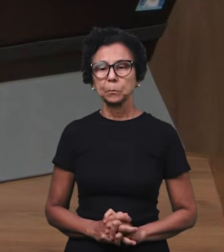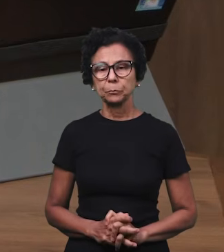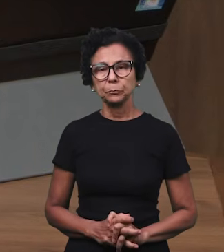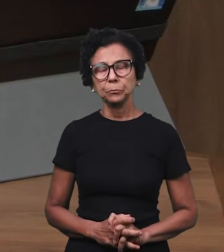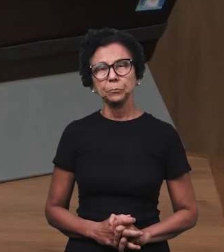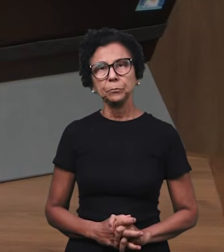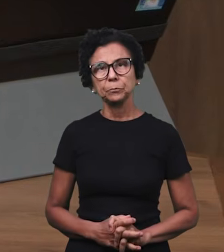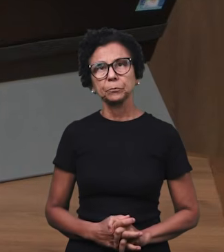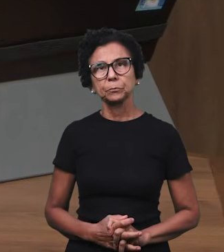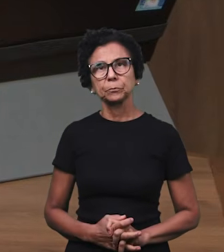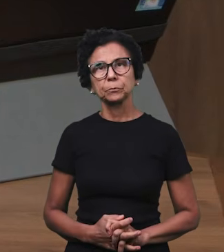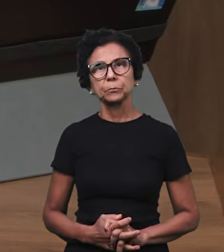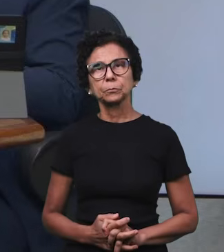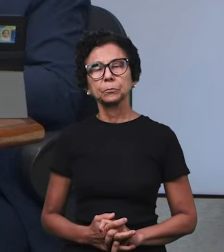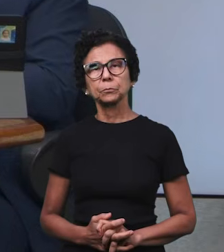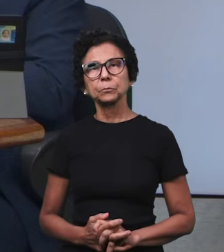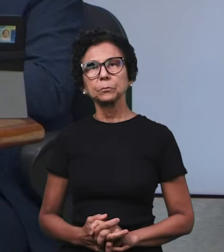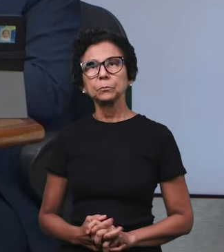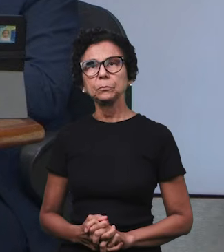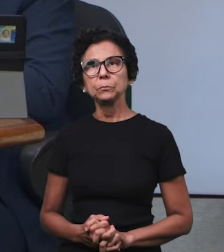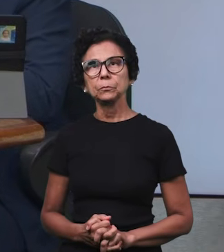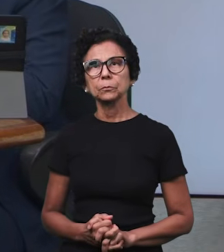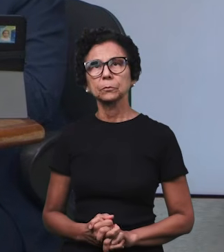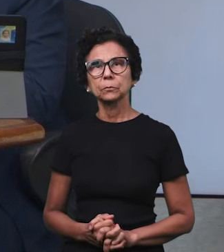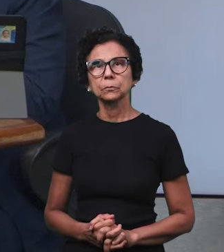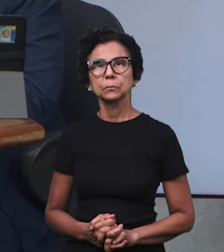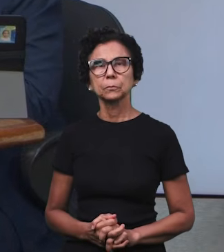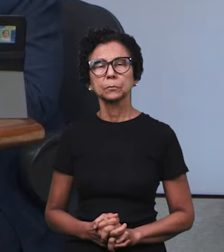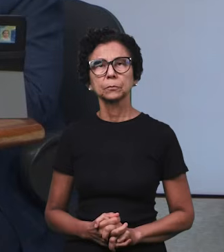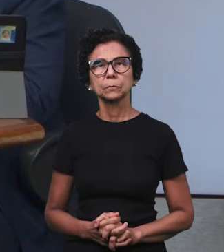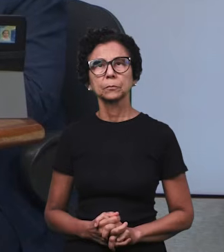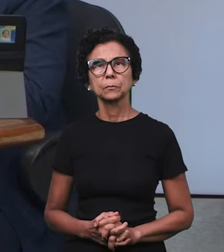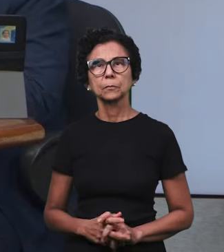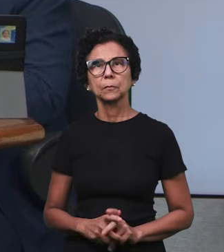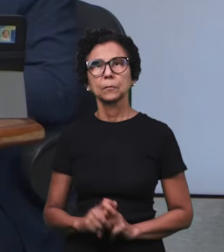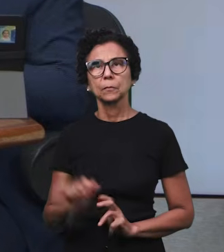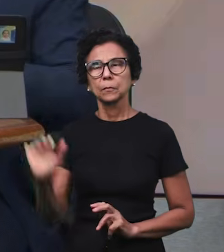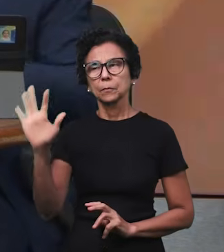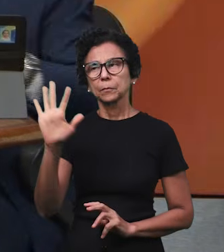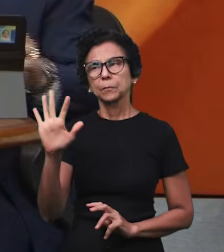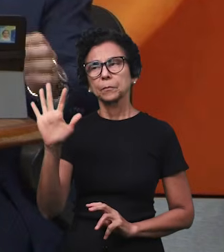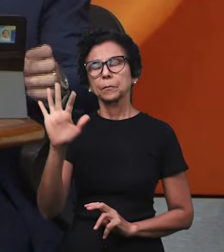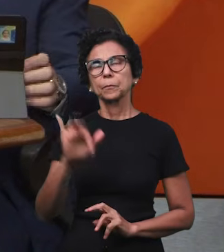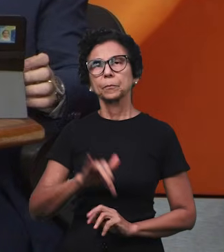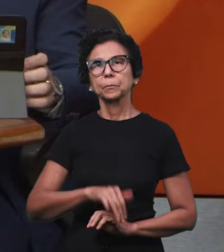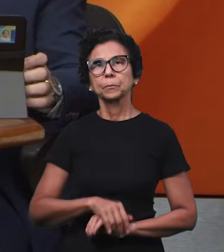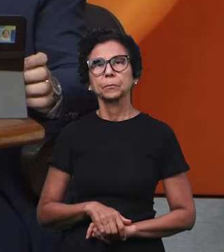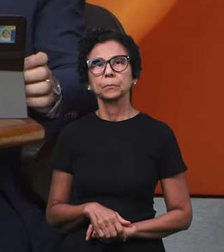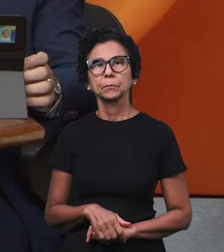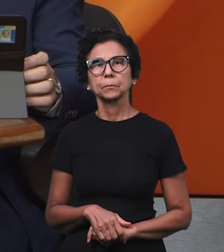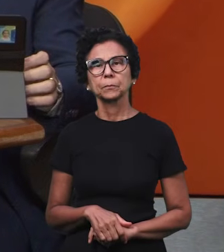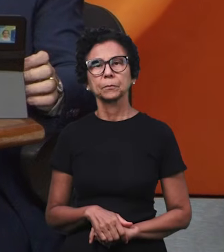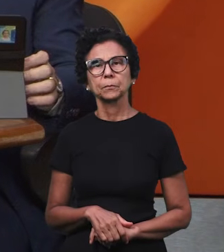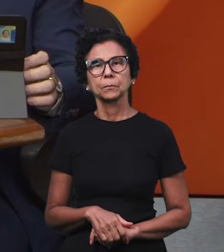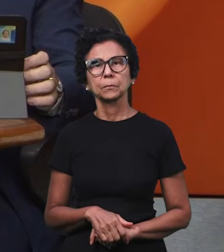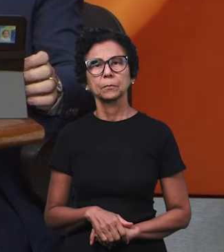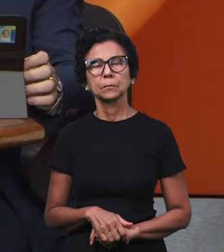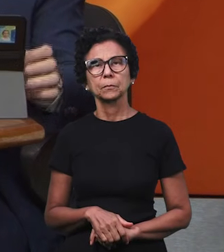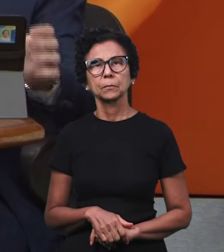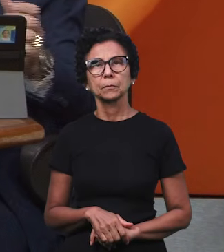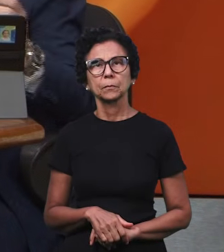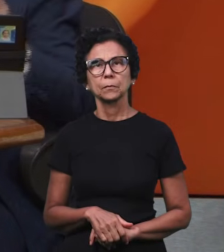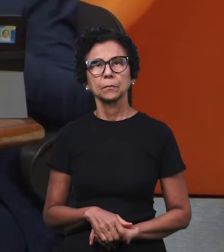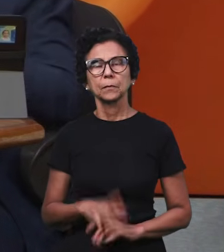pouquinho de tratamento e eu queria pedir a nossa produção para colocar aqui algumas imagens que a gente separou a respeito